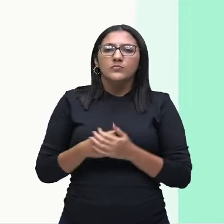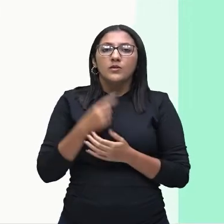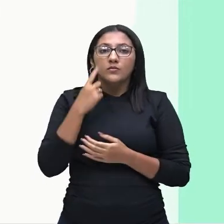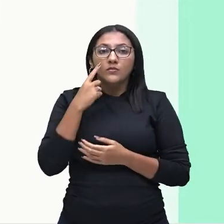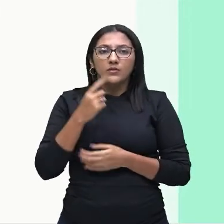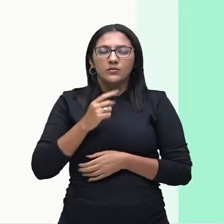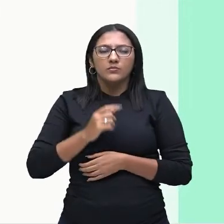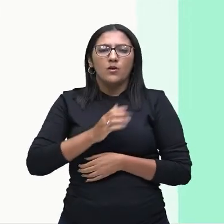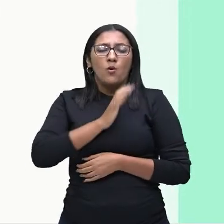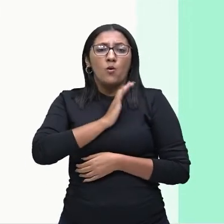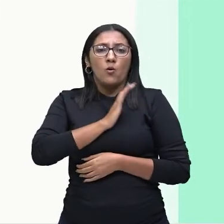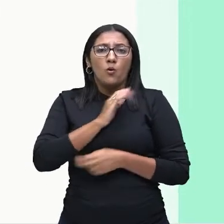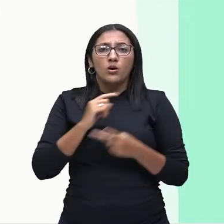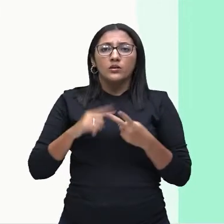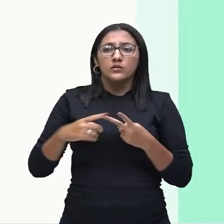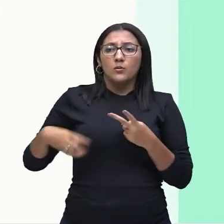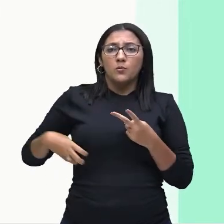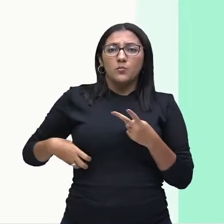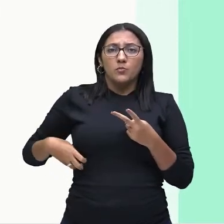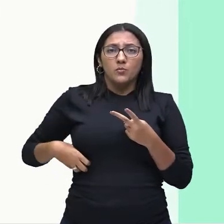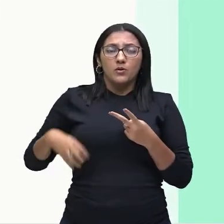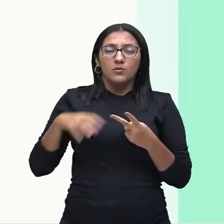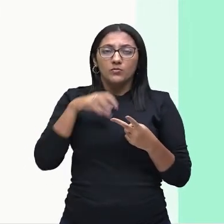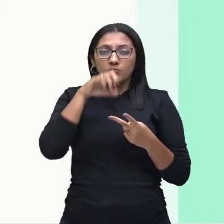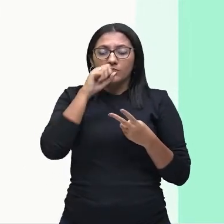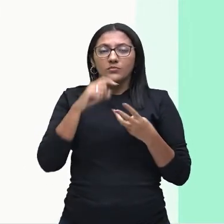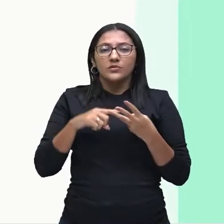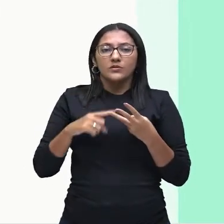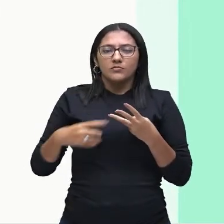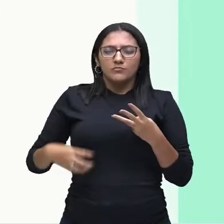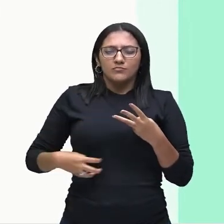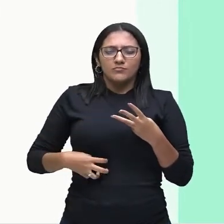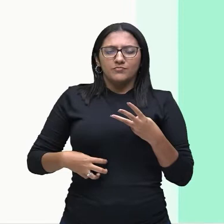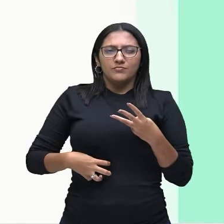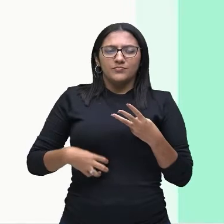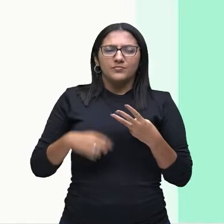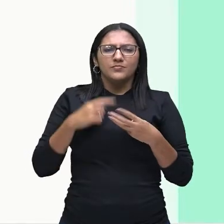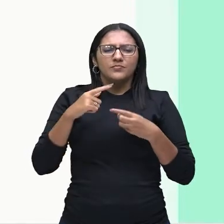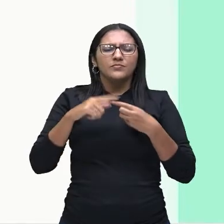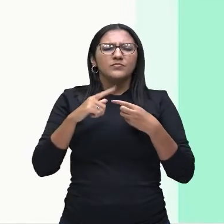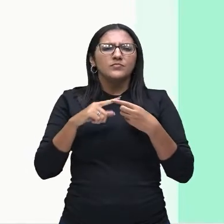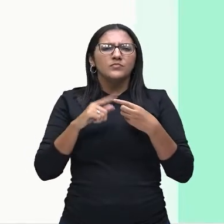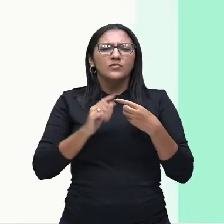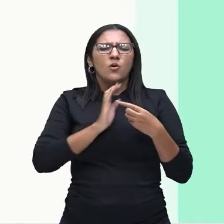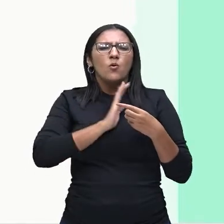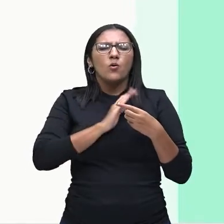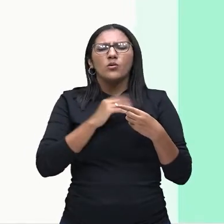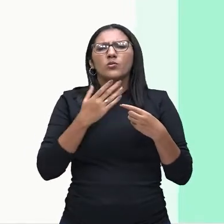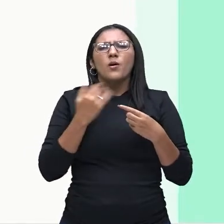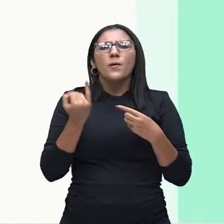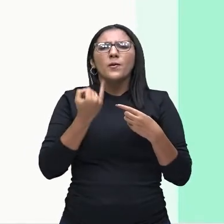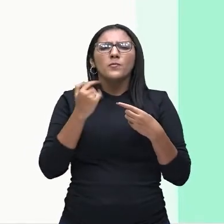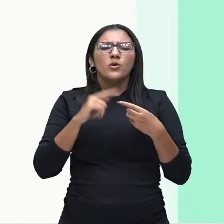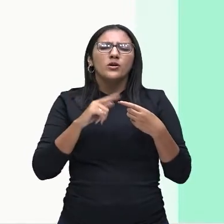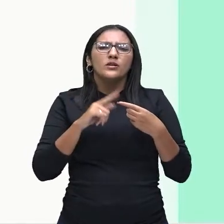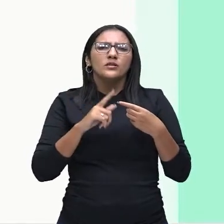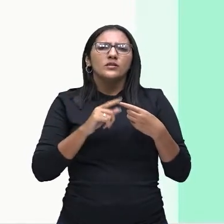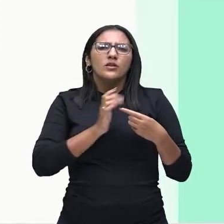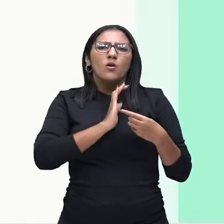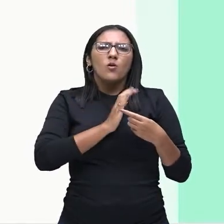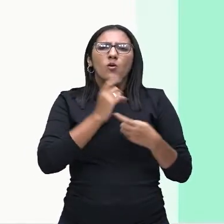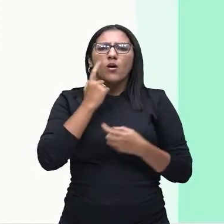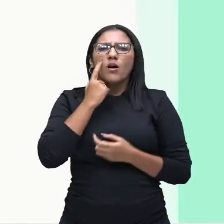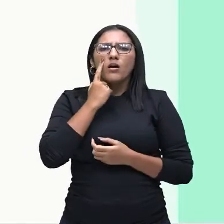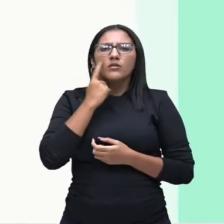coração, pulmão e os rins, né? No coração, qual será a função do coração, né? Então, o